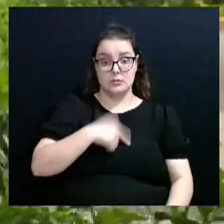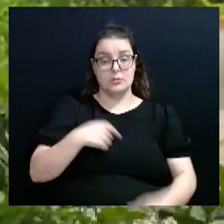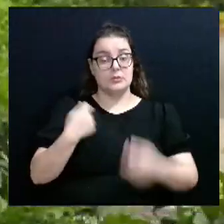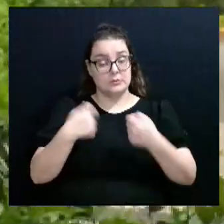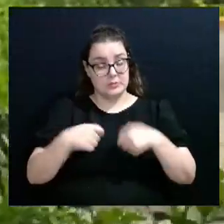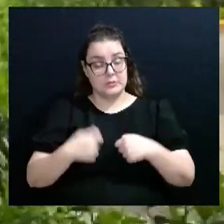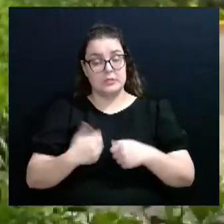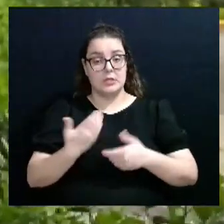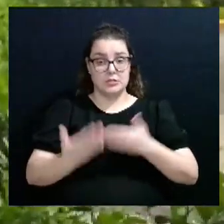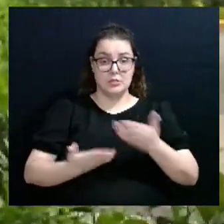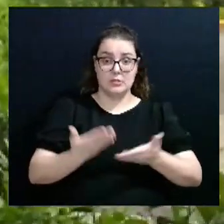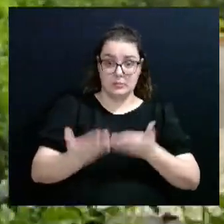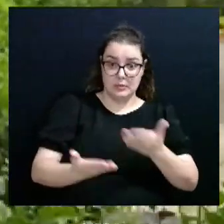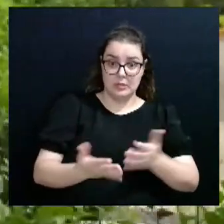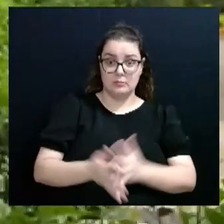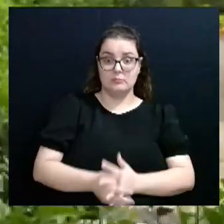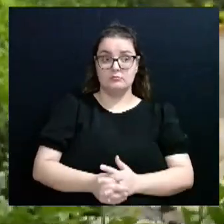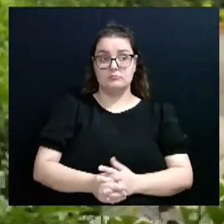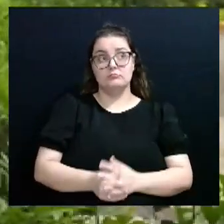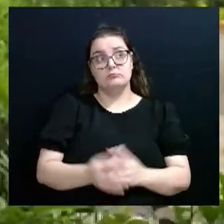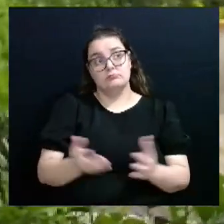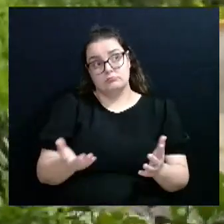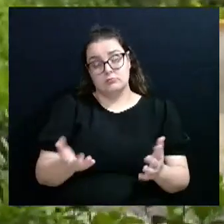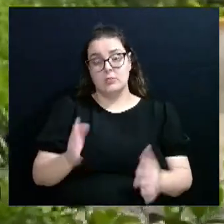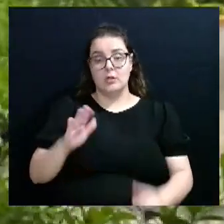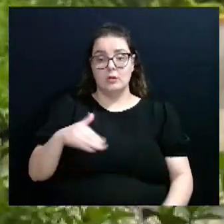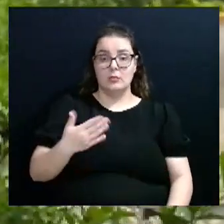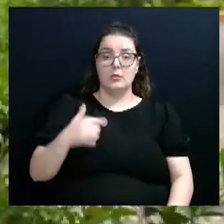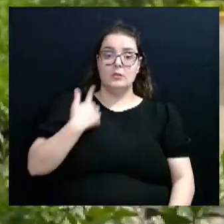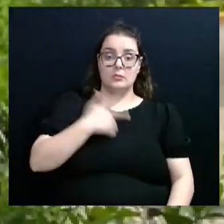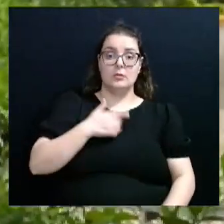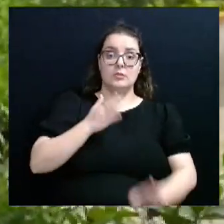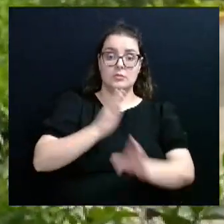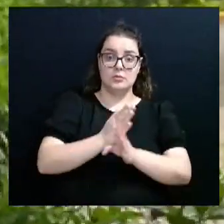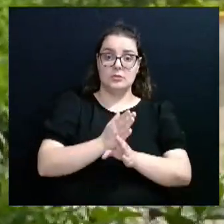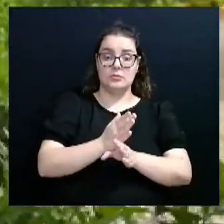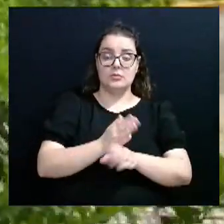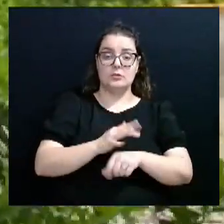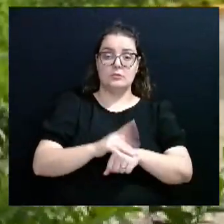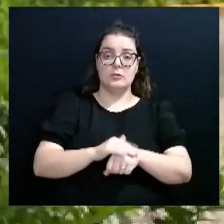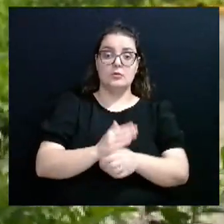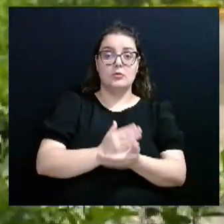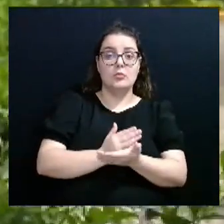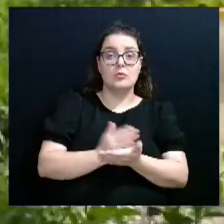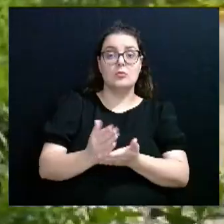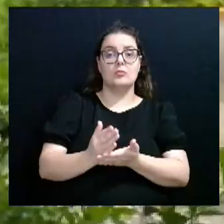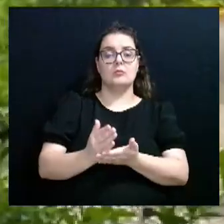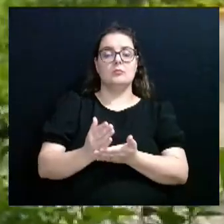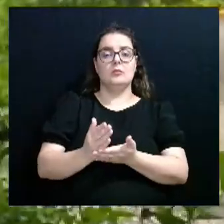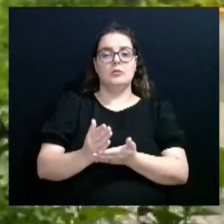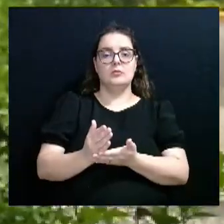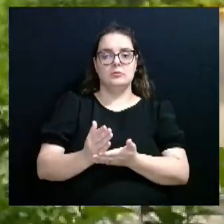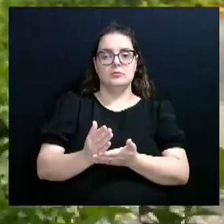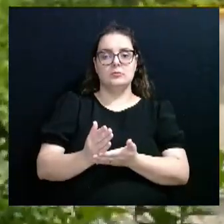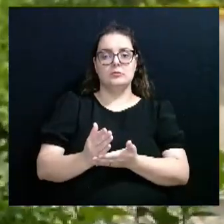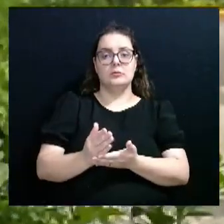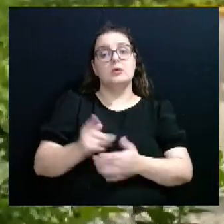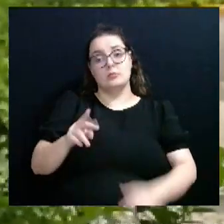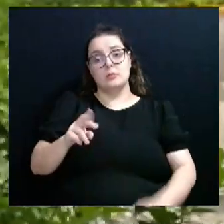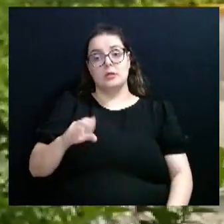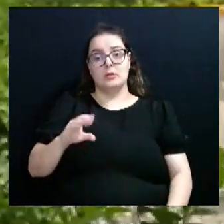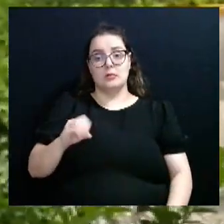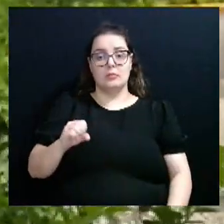tratamento. Então, quando a gente descobre a doença na sua fase mais inicial e precoce, a gente tem uma sorte grande